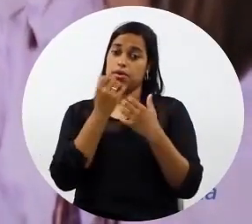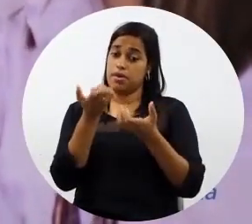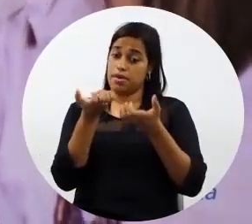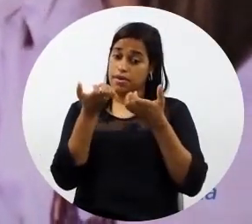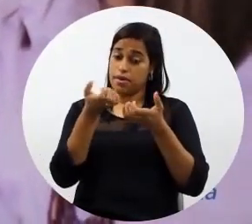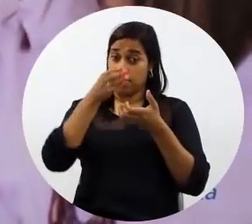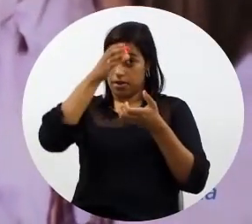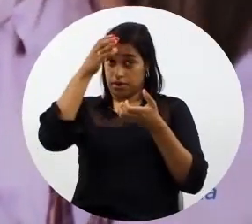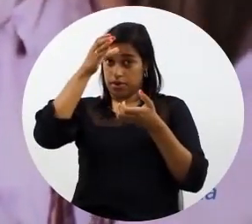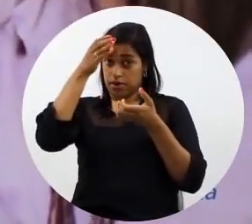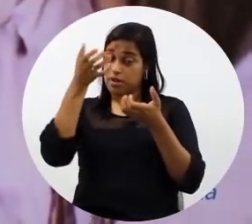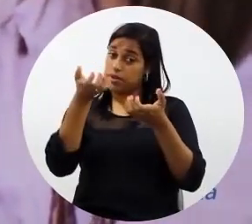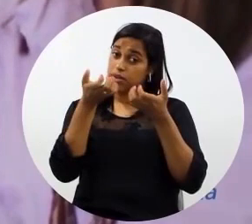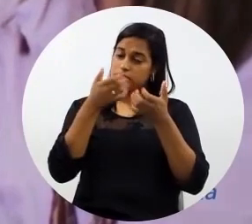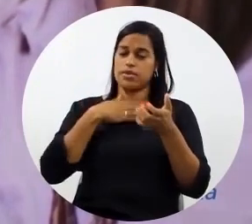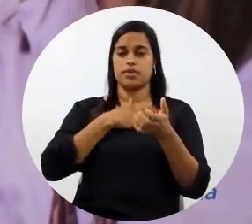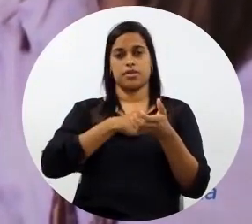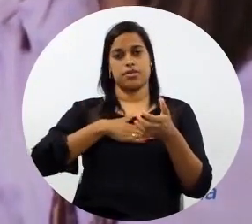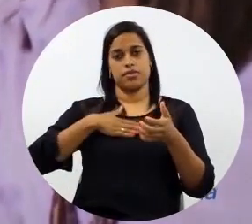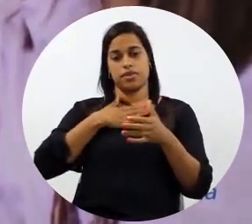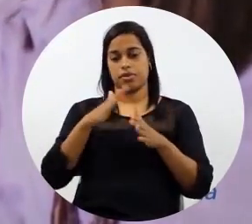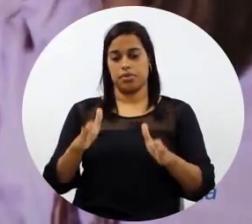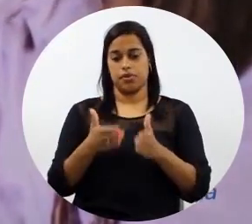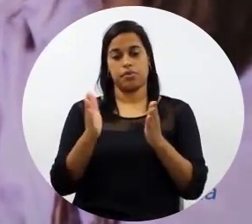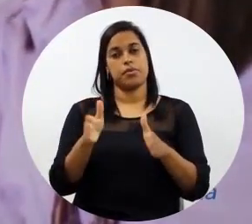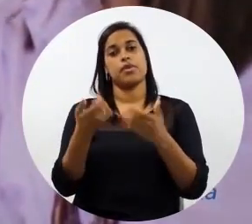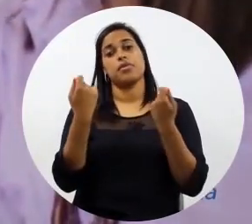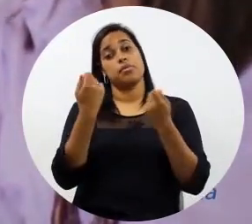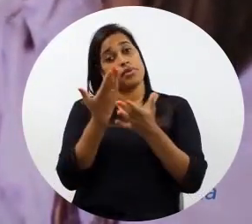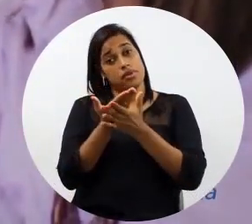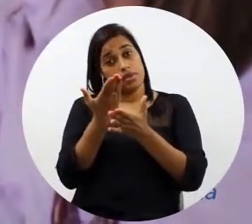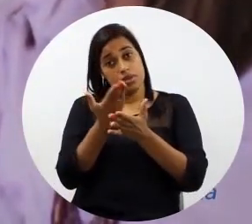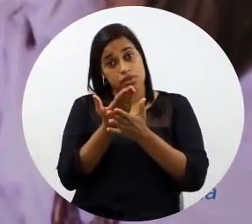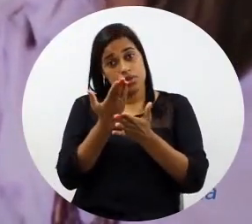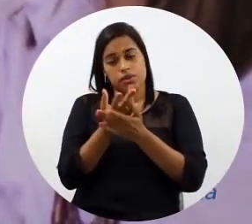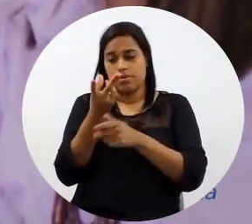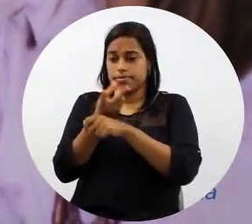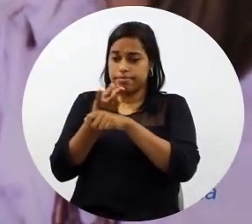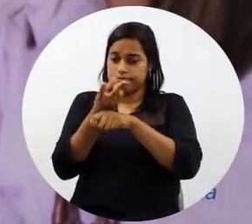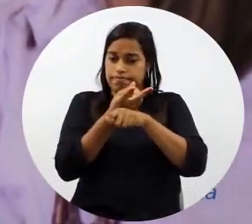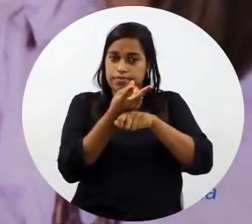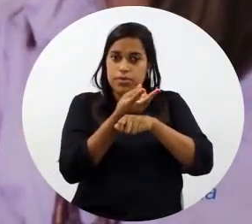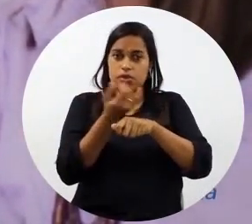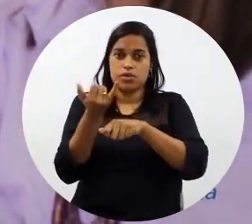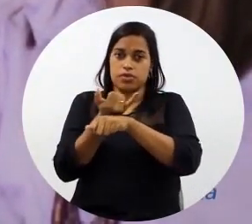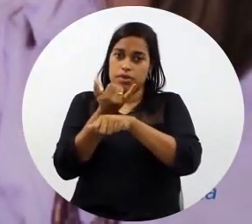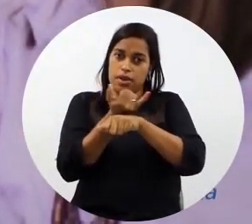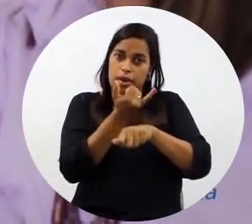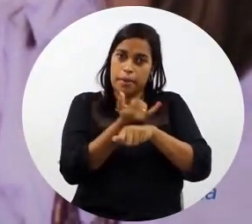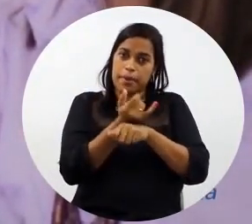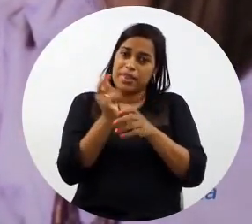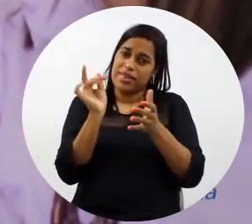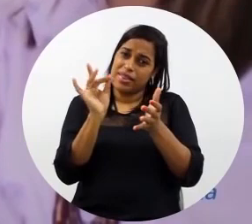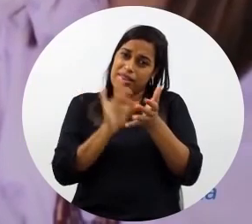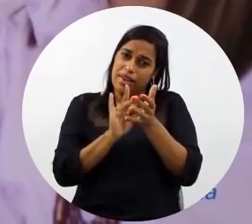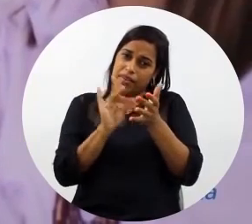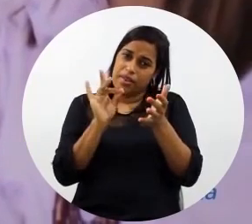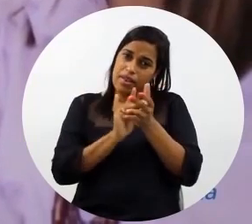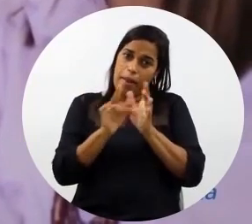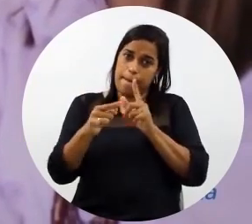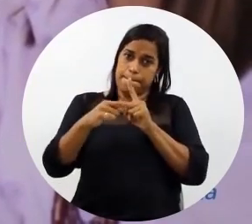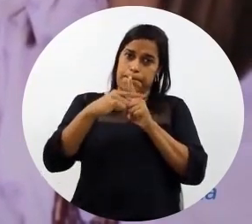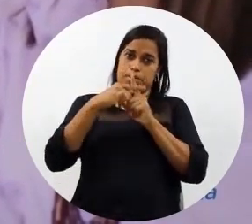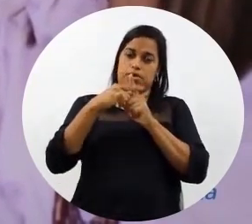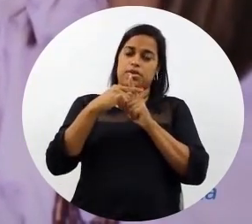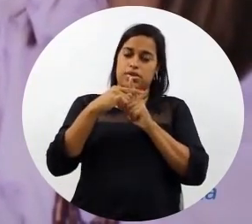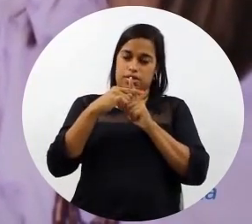Seu cliente interno seja satisfeito e motivado, estude. Busque ferramentas eficazes,